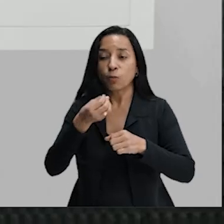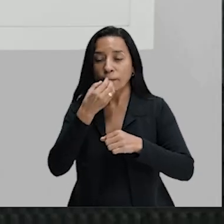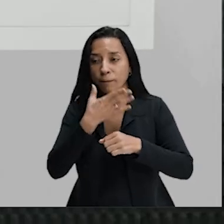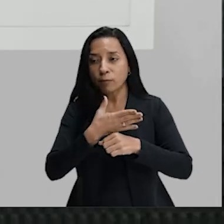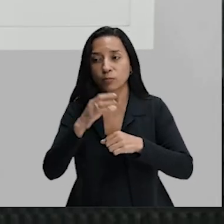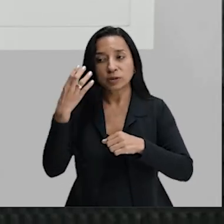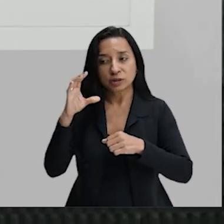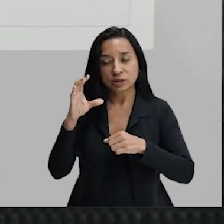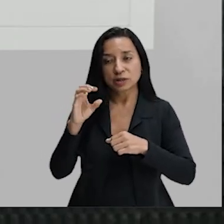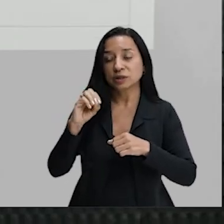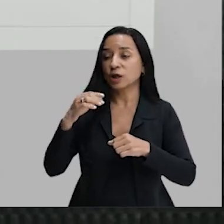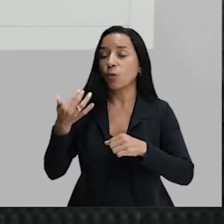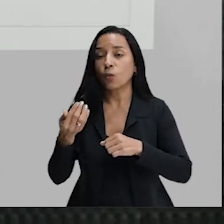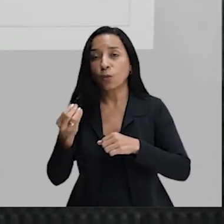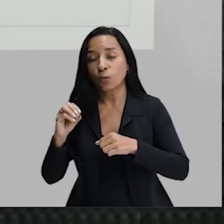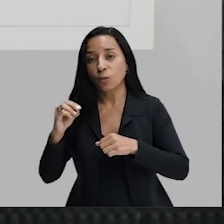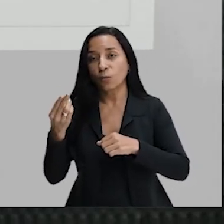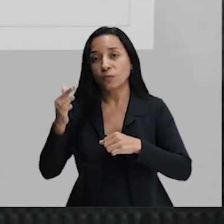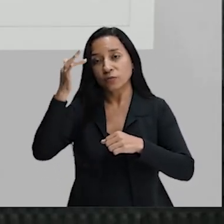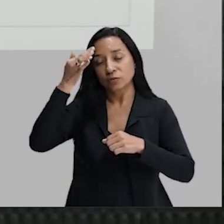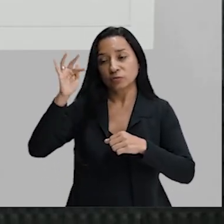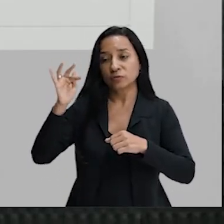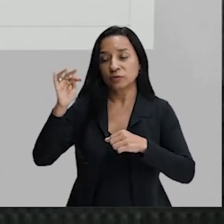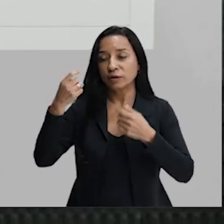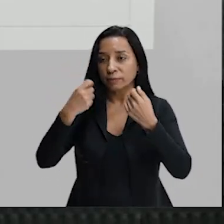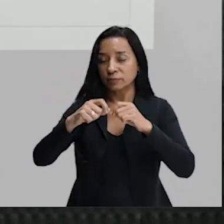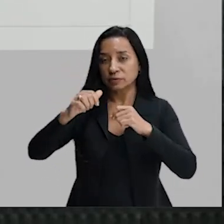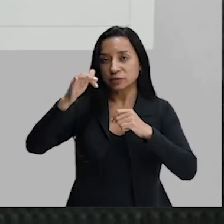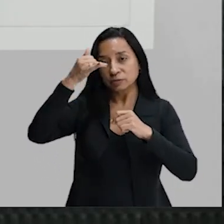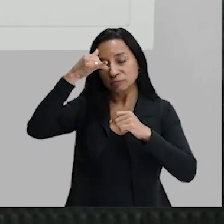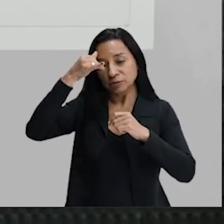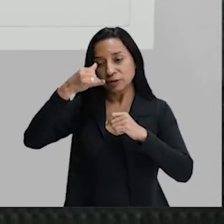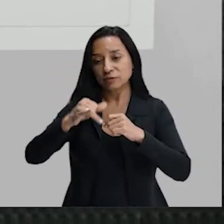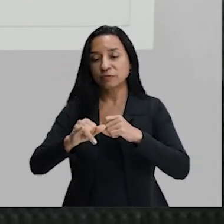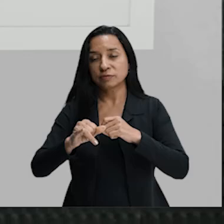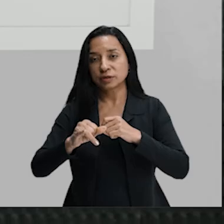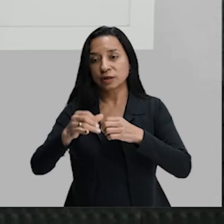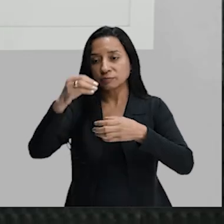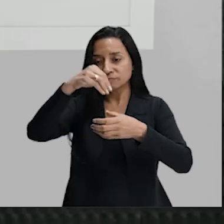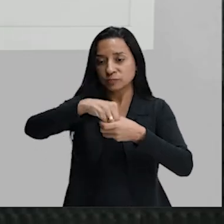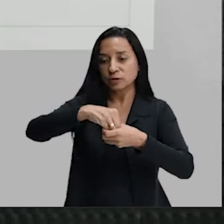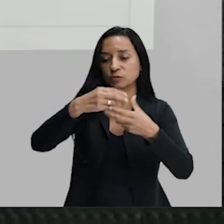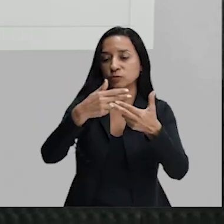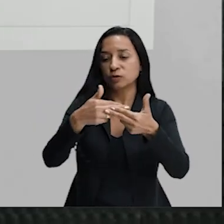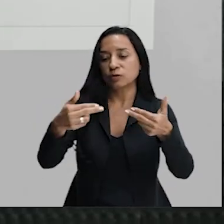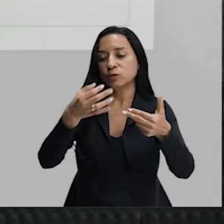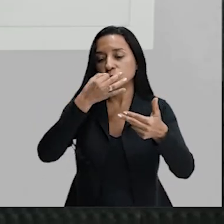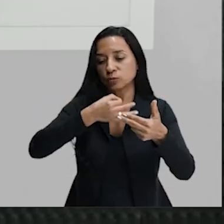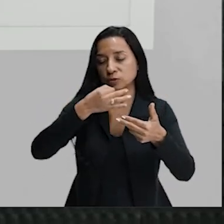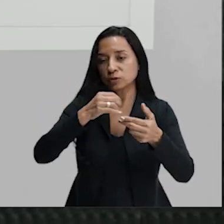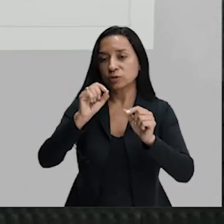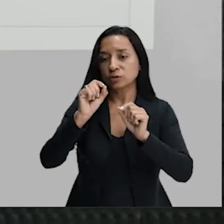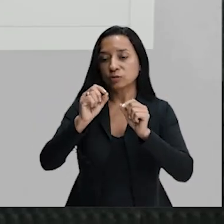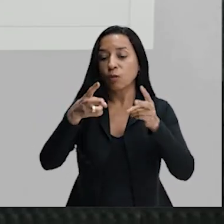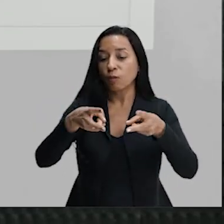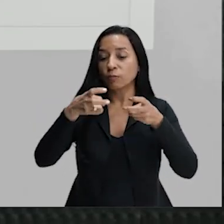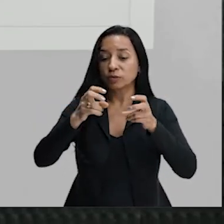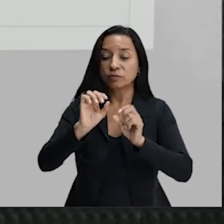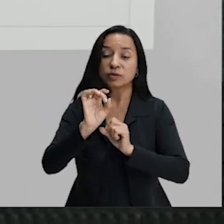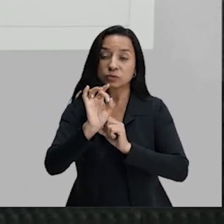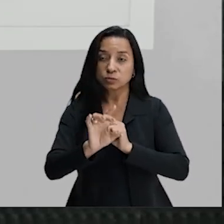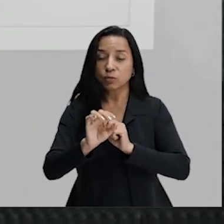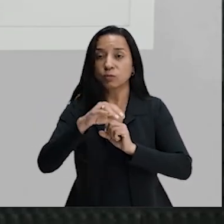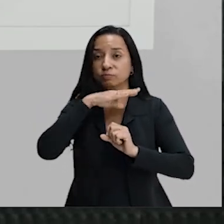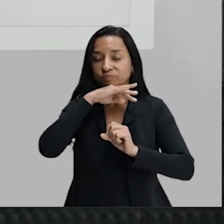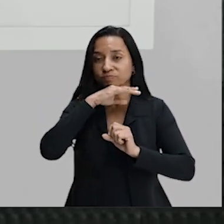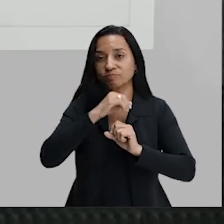nenhum. Tá? Então, nós devemos evitar, necessariamente, dentro de um elemento crítico, observar só aquilo que é ruim.